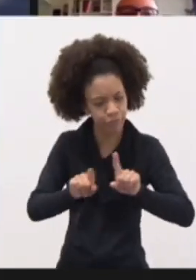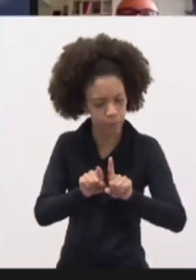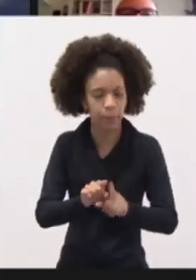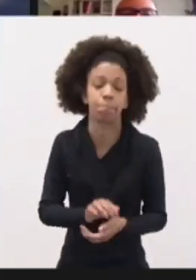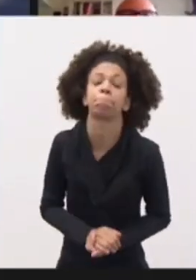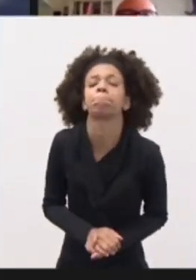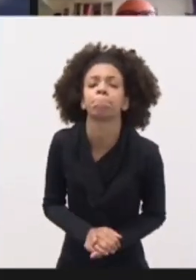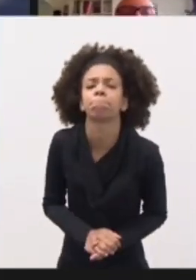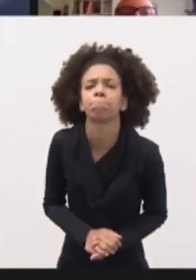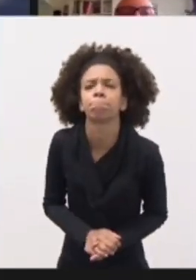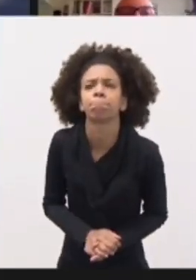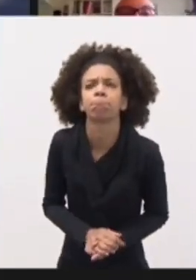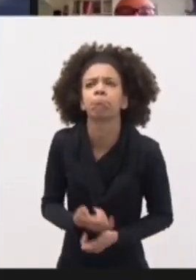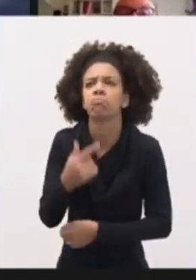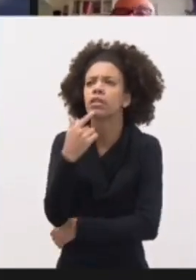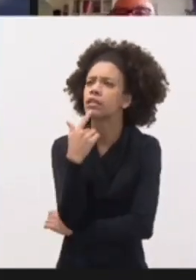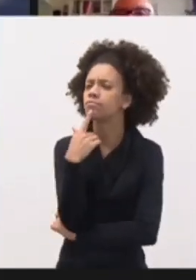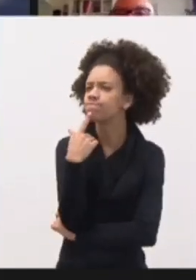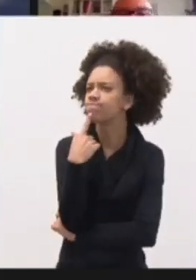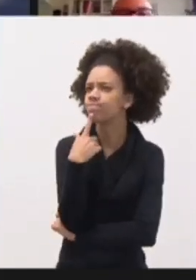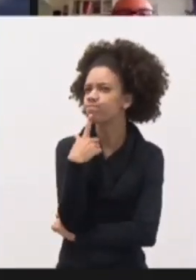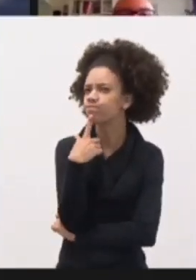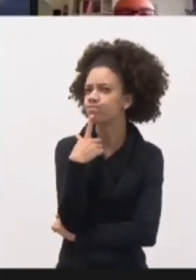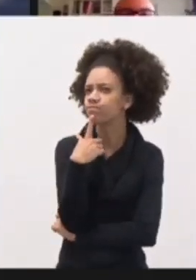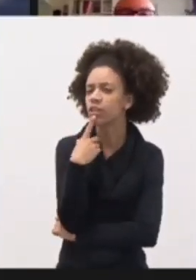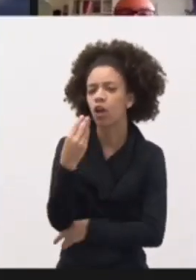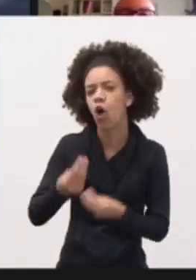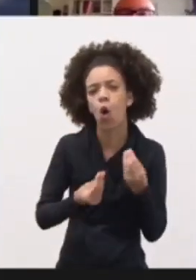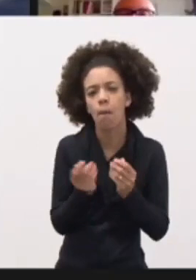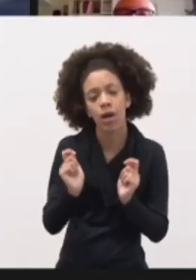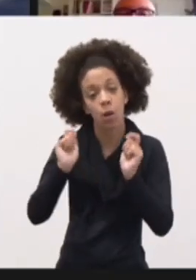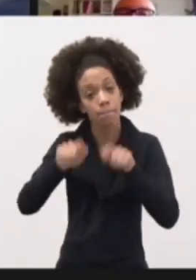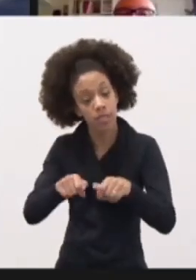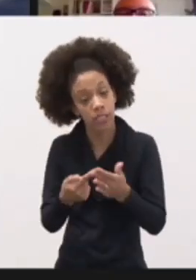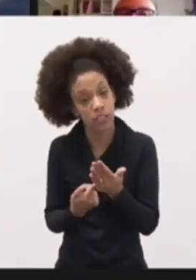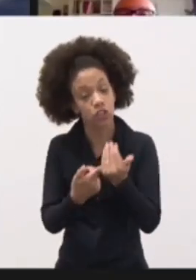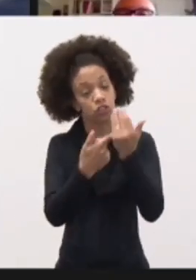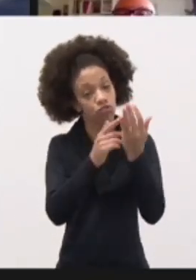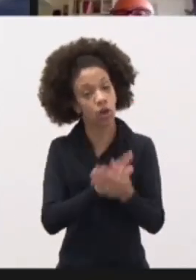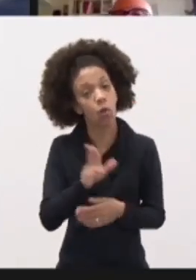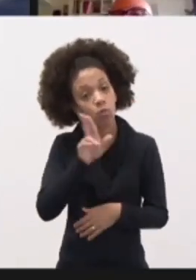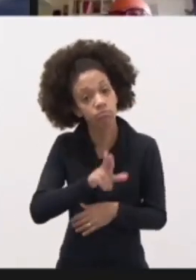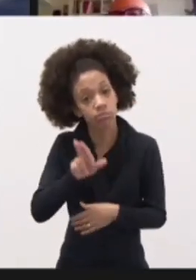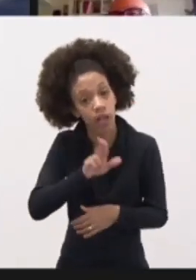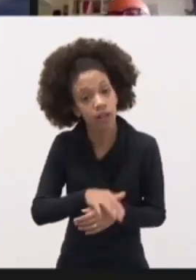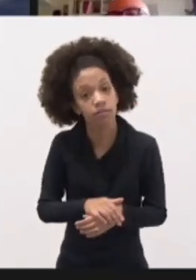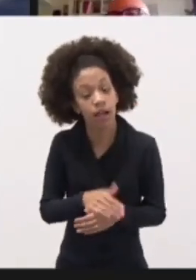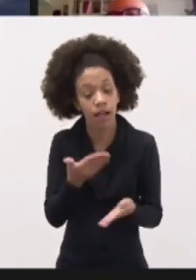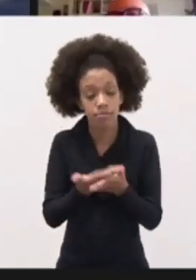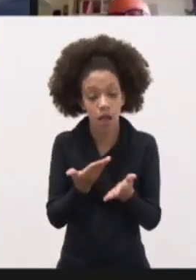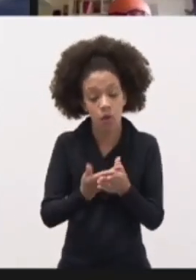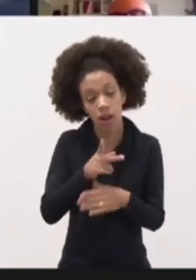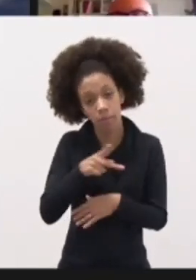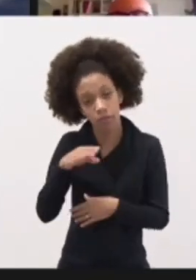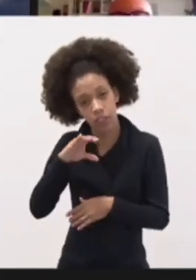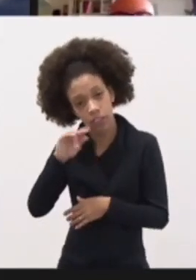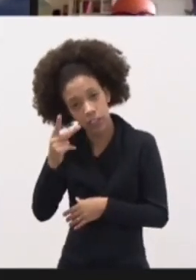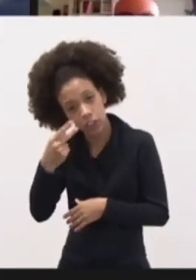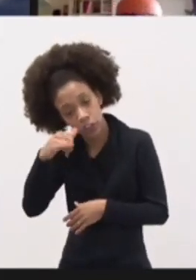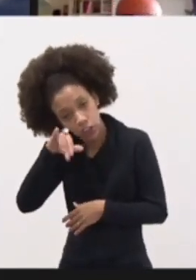que tem, como a competência digital utilizada na aula da professora Cíntia foi trabalhada,